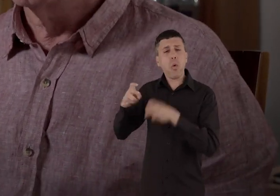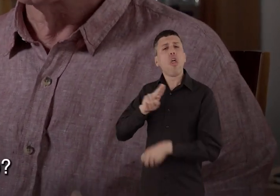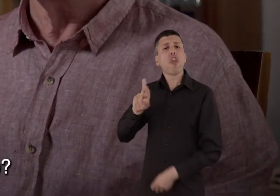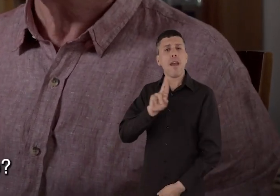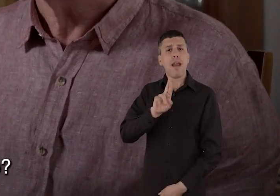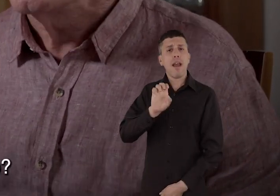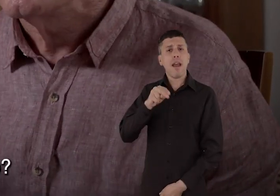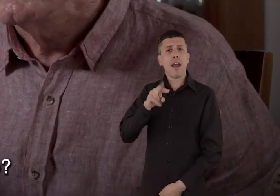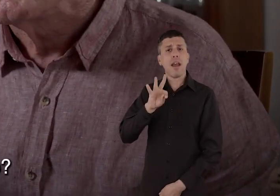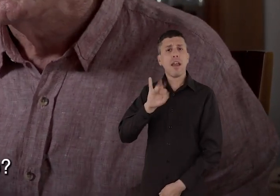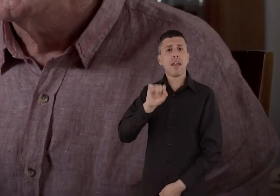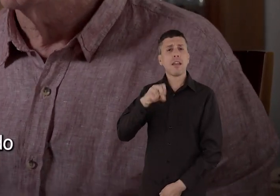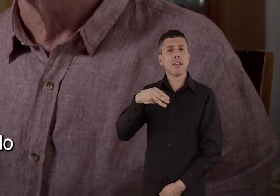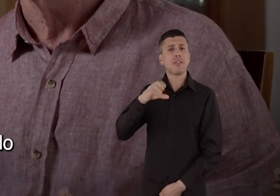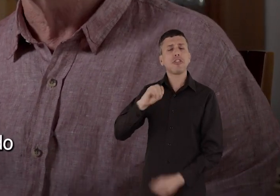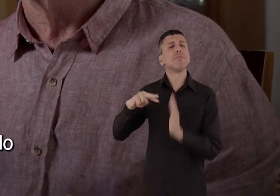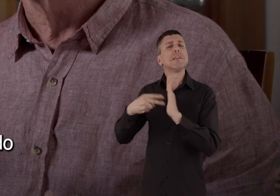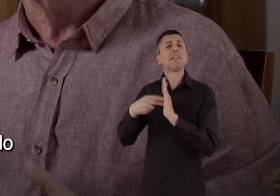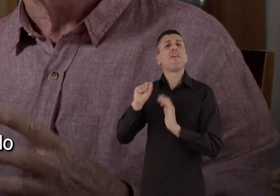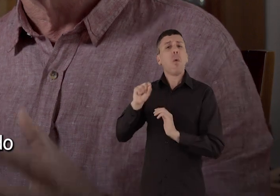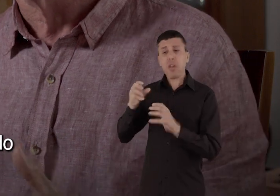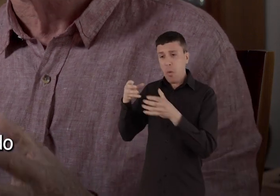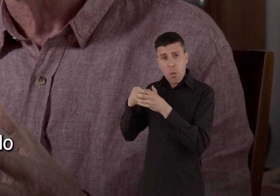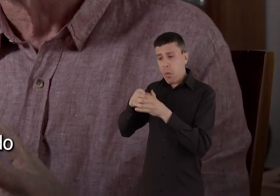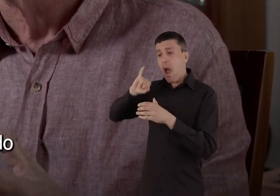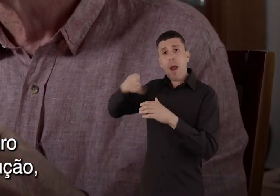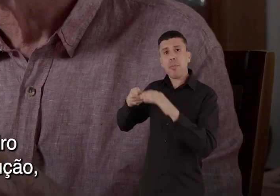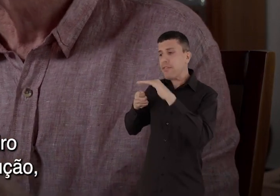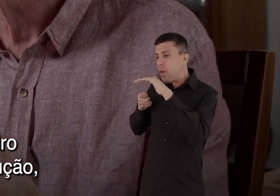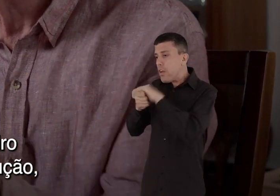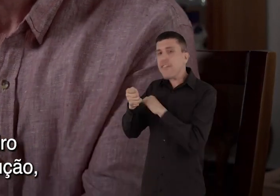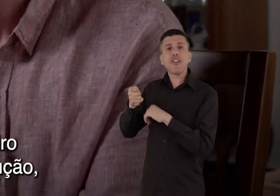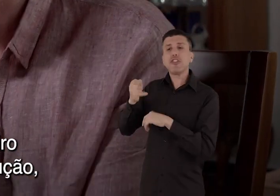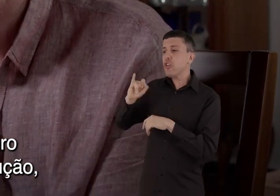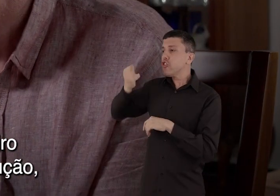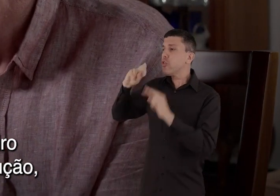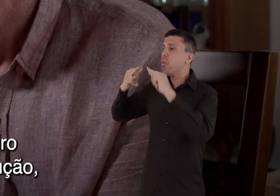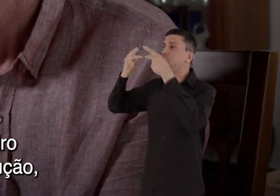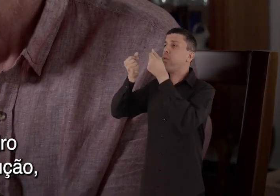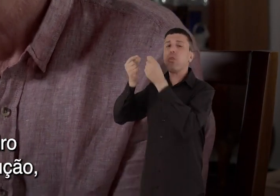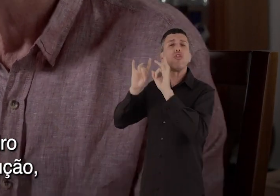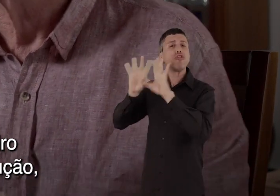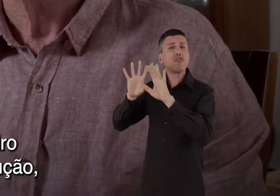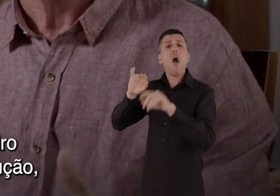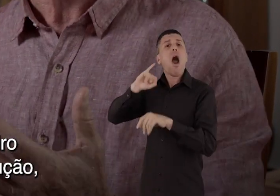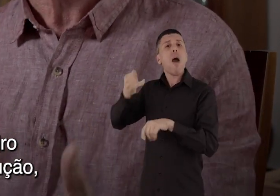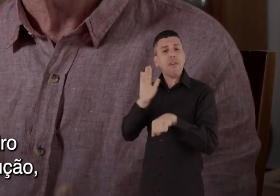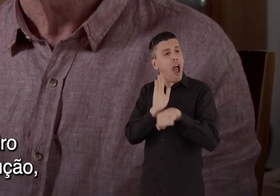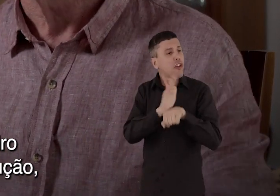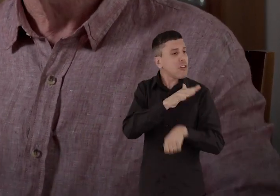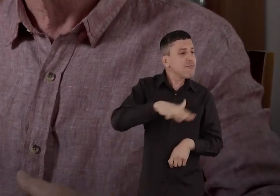é? O que é o rentismo? O rentismo é quando o dinheiro serve para produzir dinheiro e não para